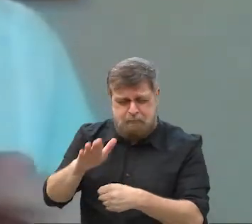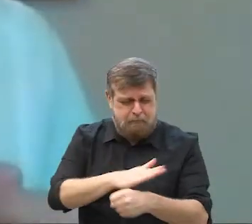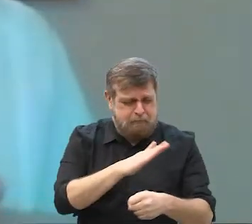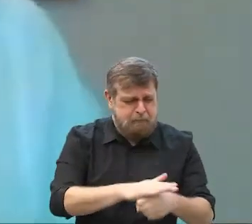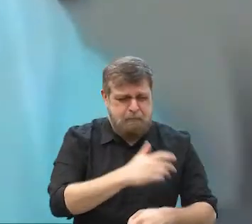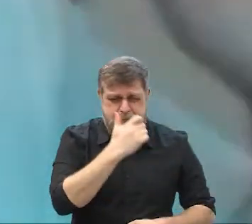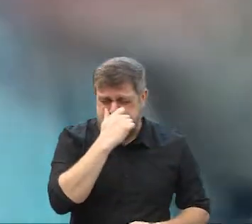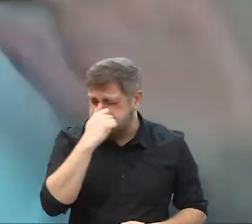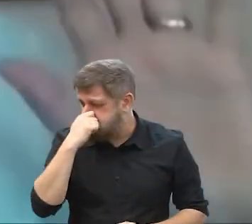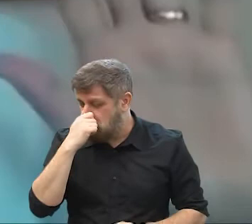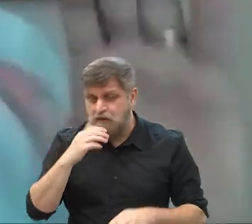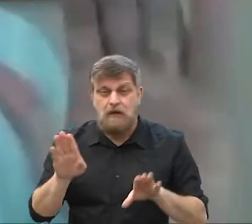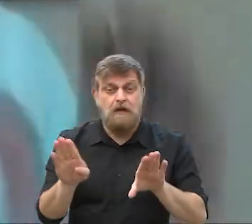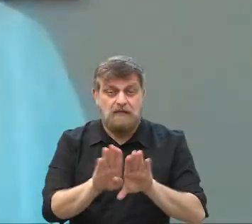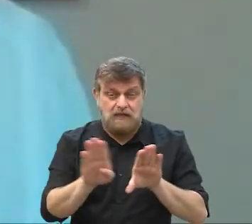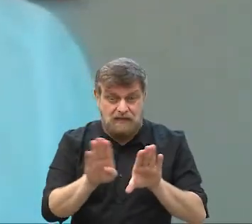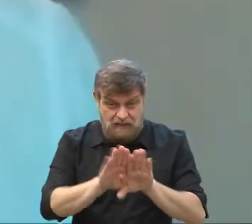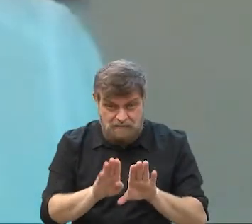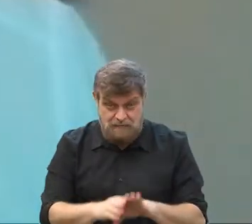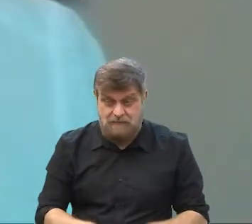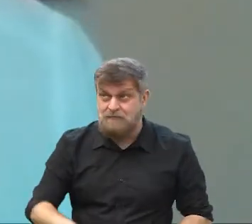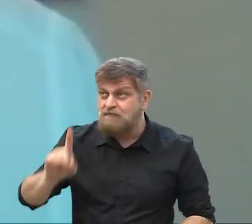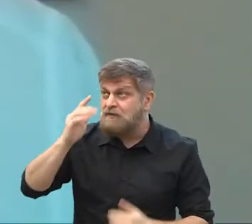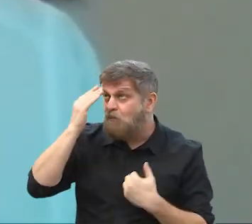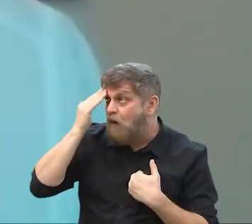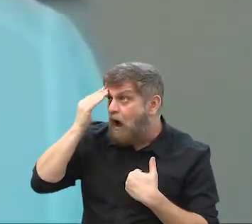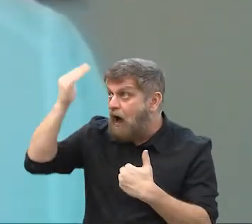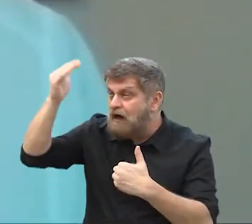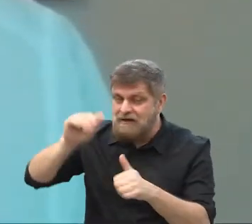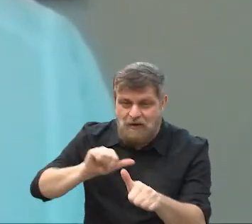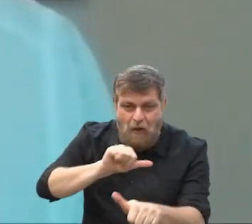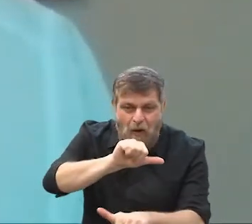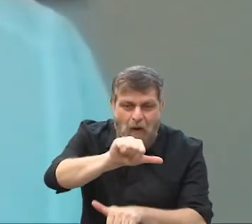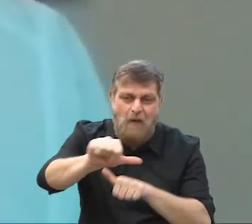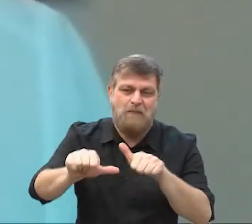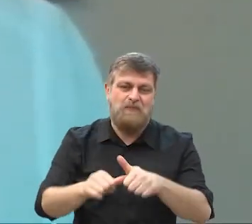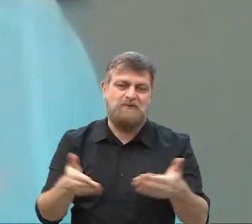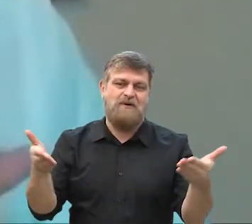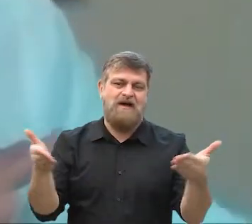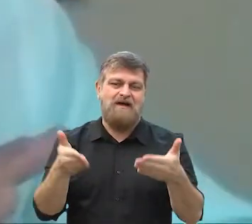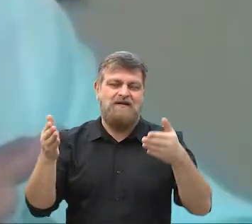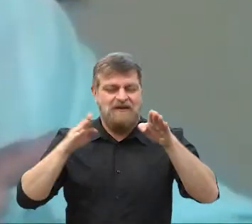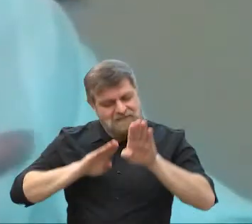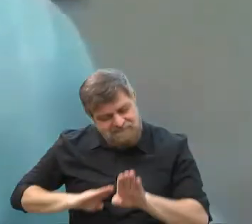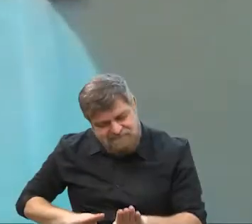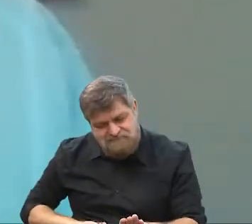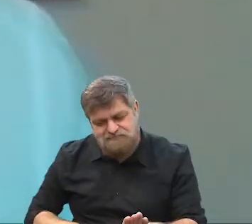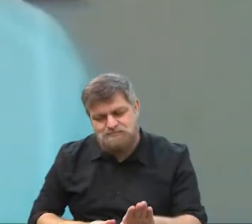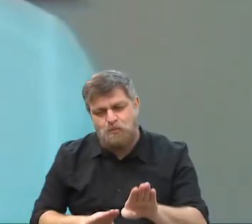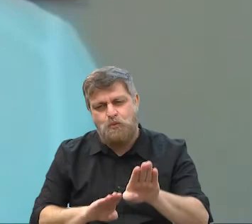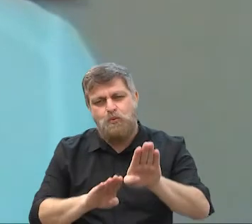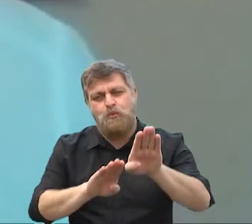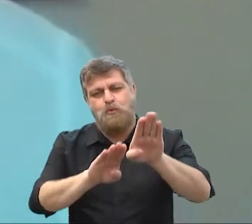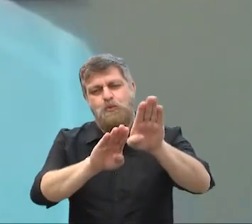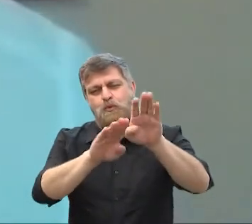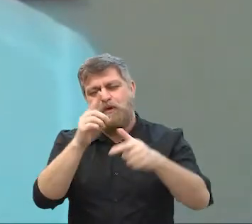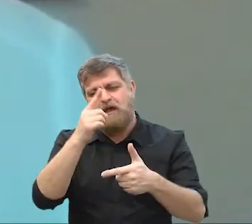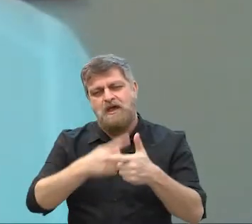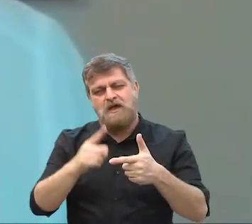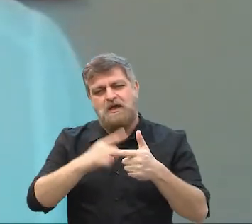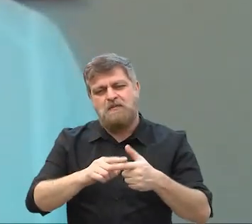Agora, graças a Deus, com essa mudança, foi, assim, uma